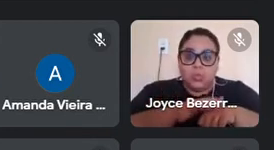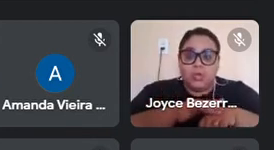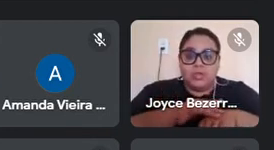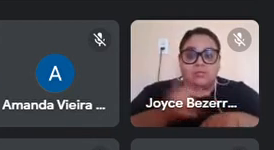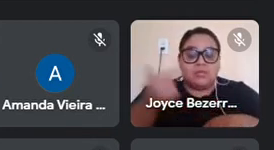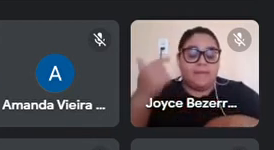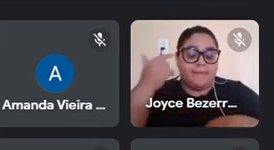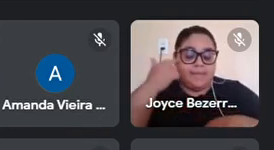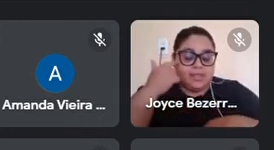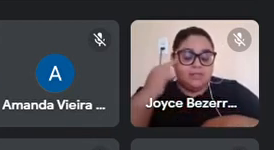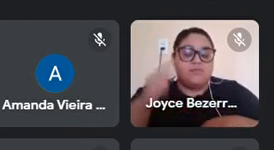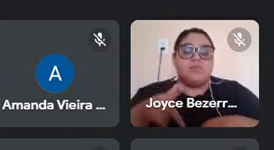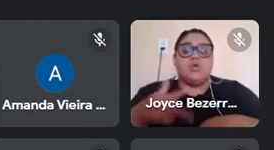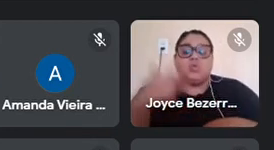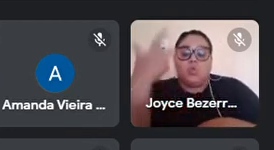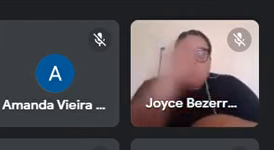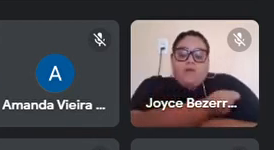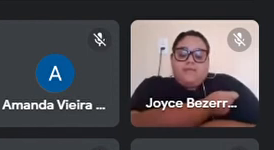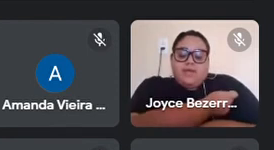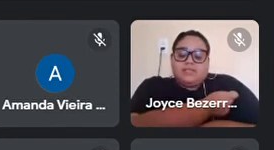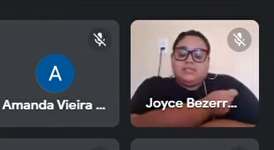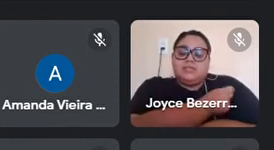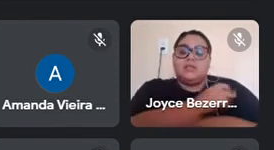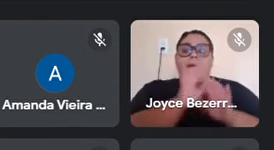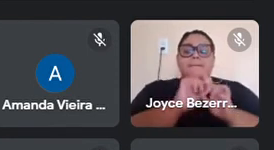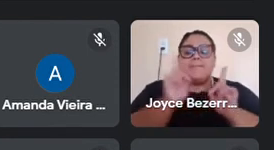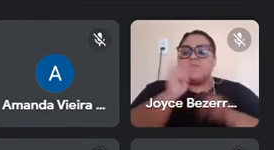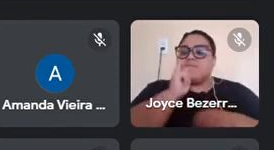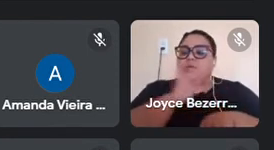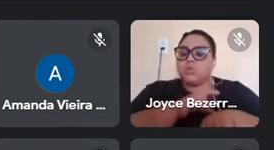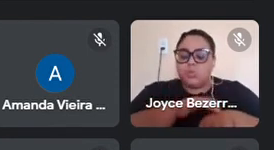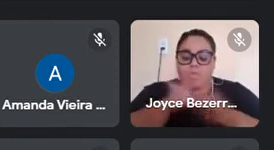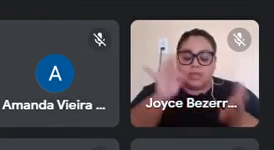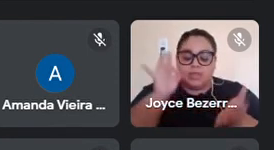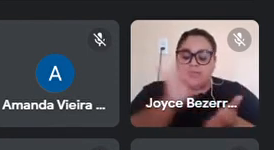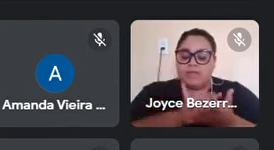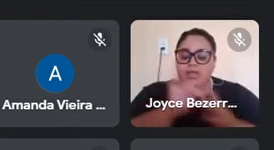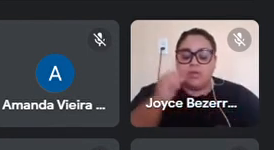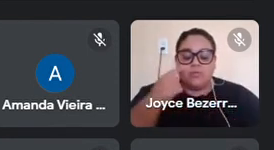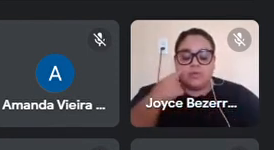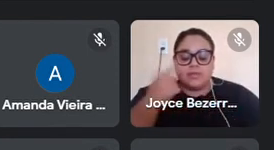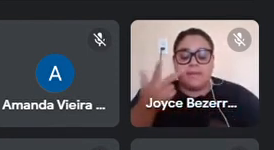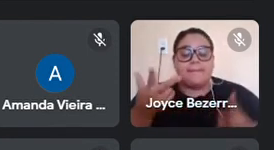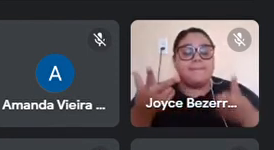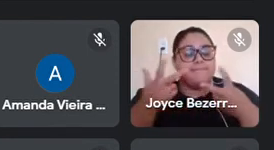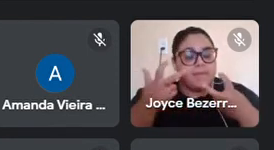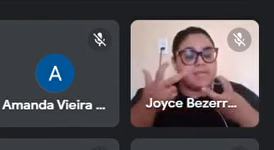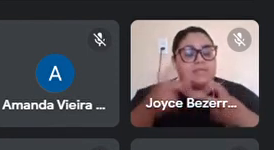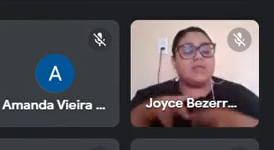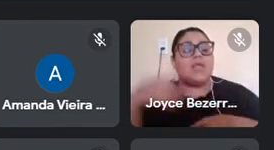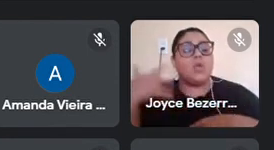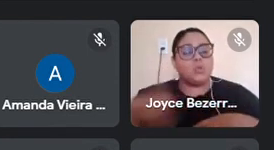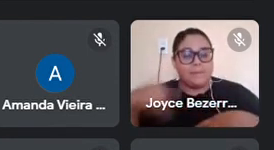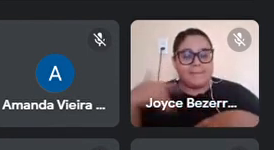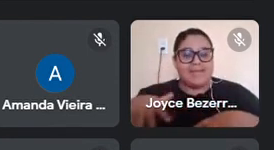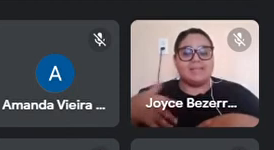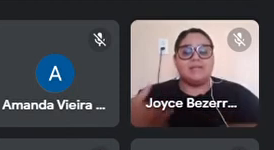e quando você tomou a vacina foi daquele jeito, imagine você doente mesmo, para você ver como ela é uma doença pesada,